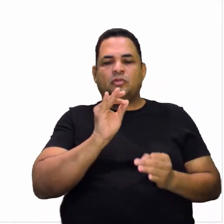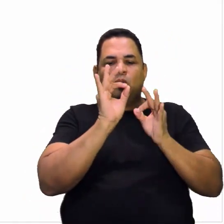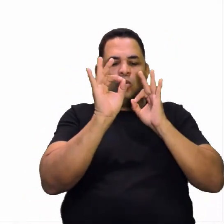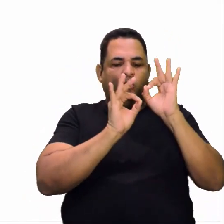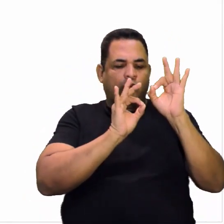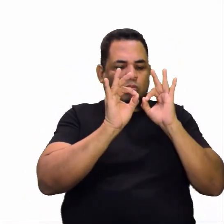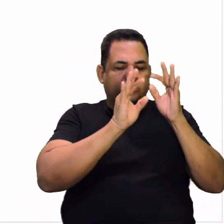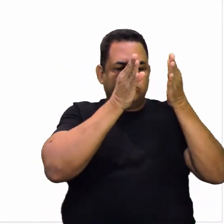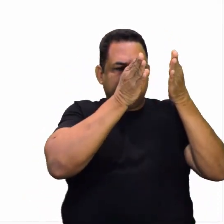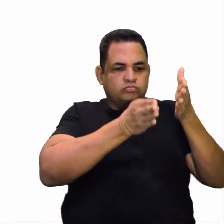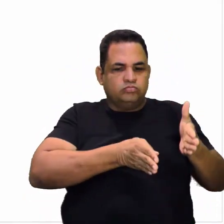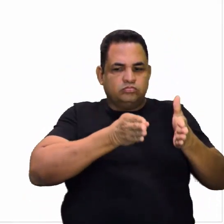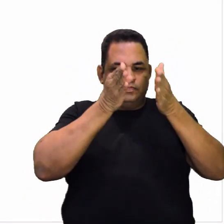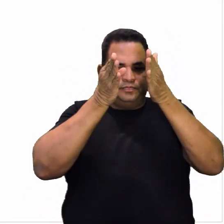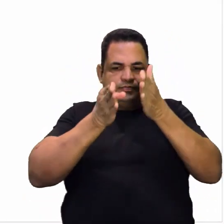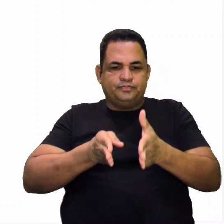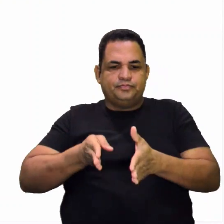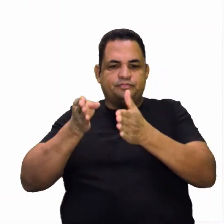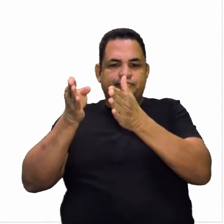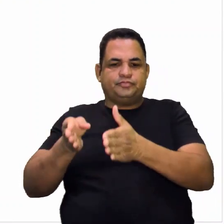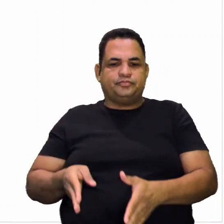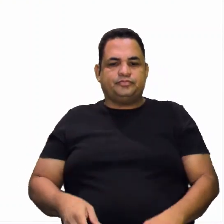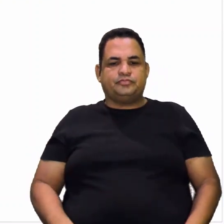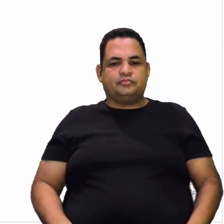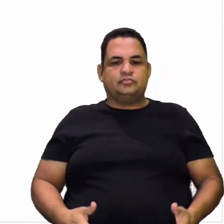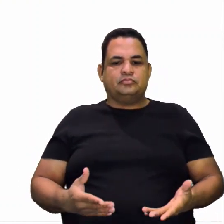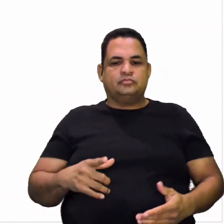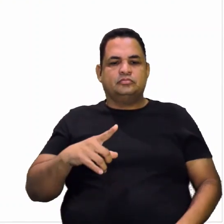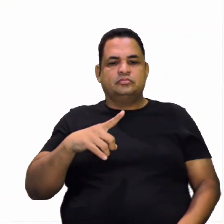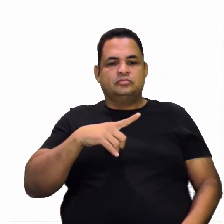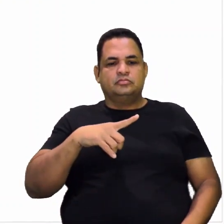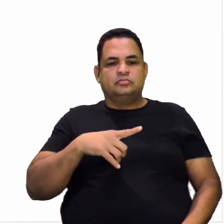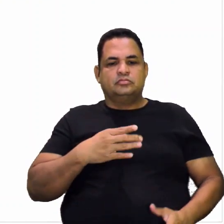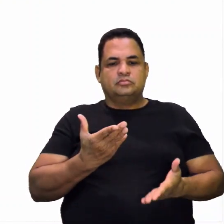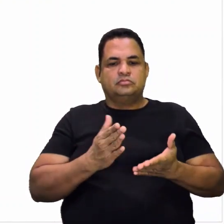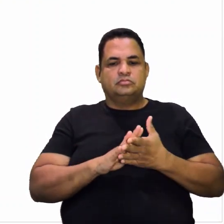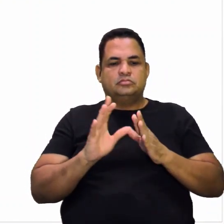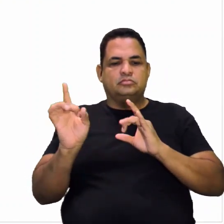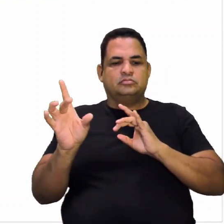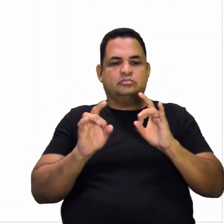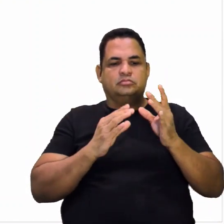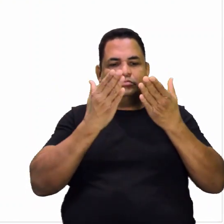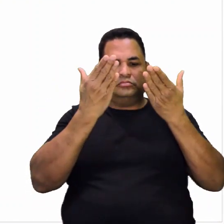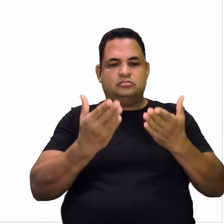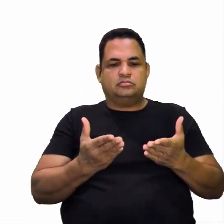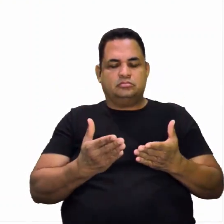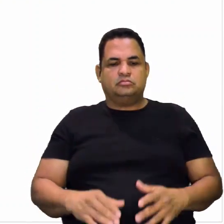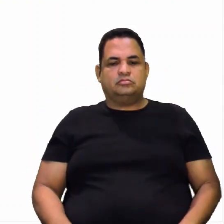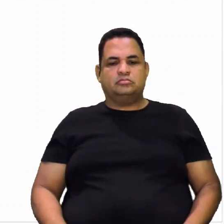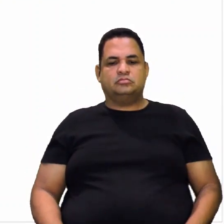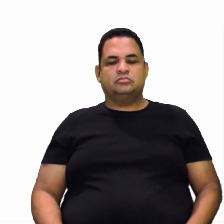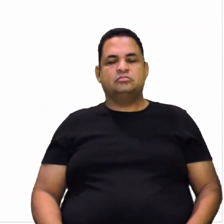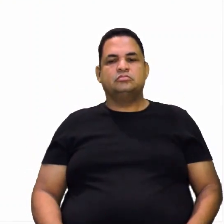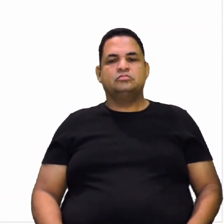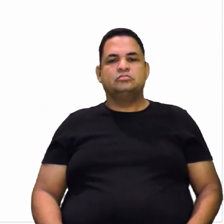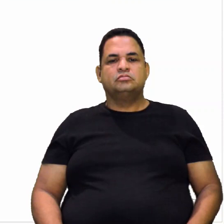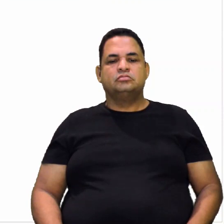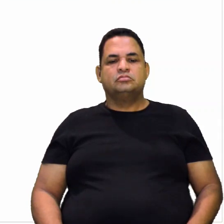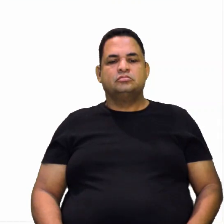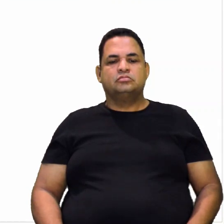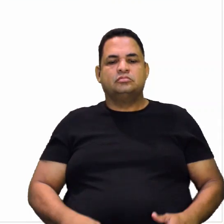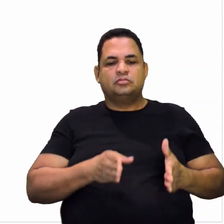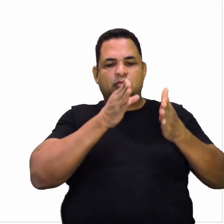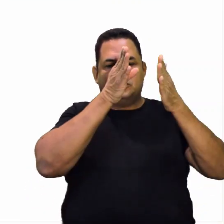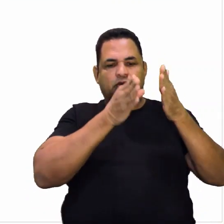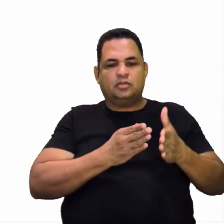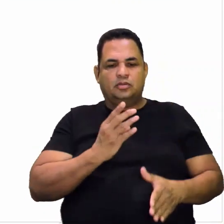formatos das colunas, que definiam o estilo de cada uma delas. As colunas